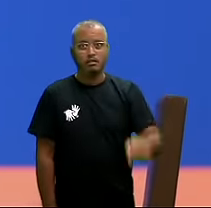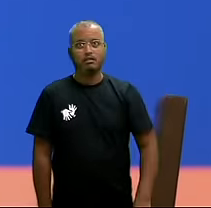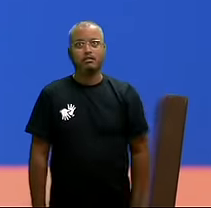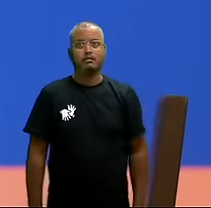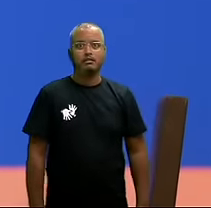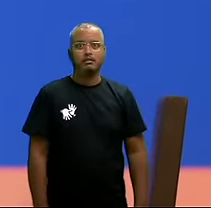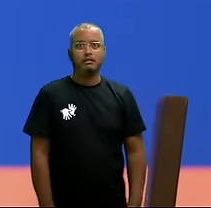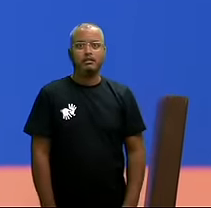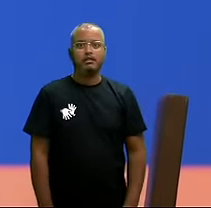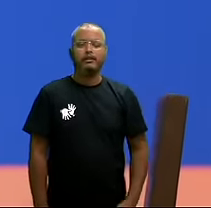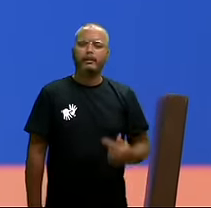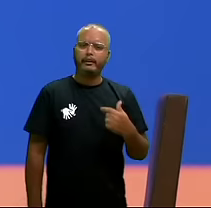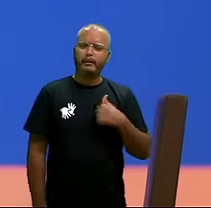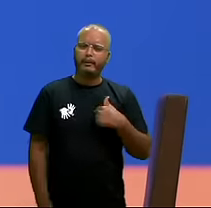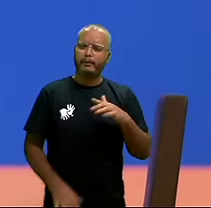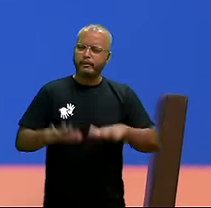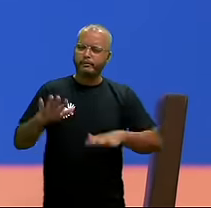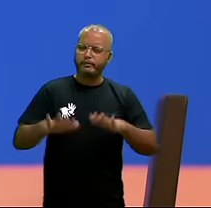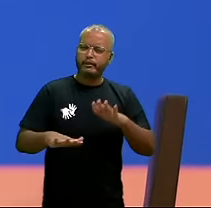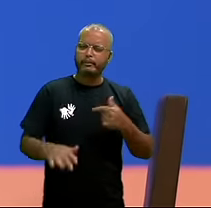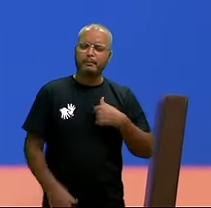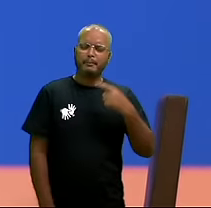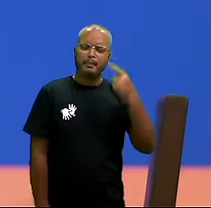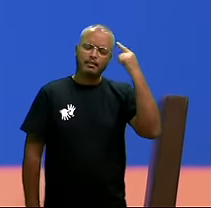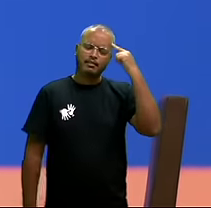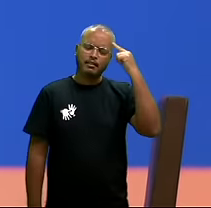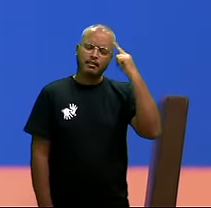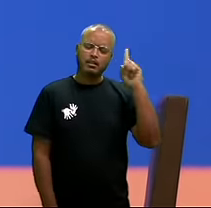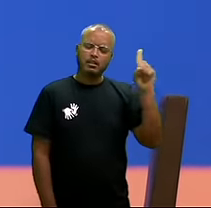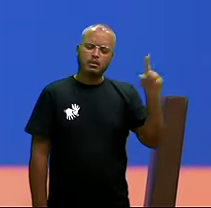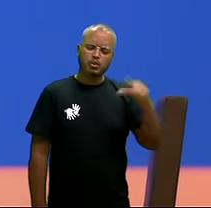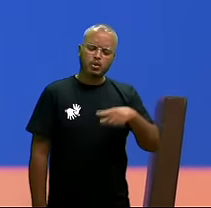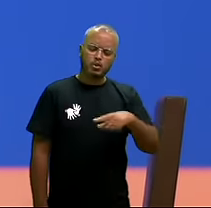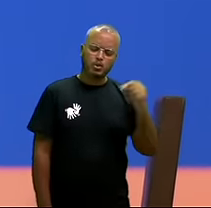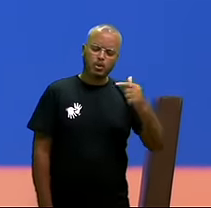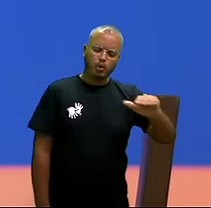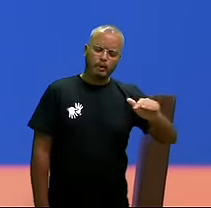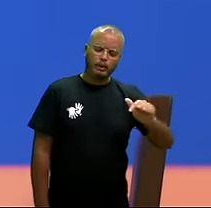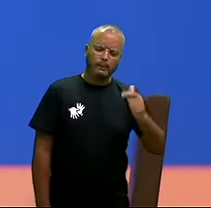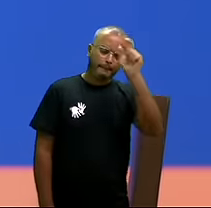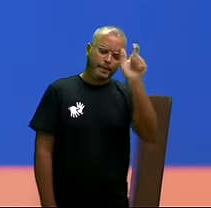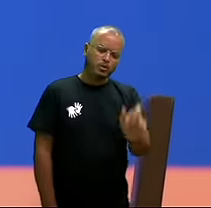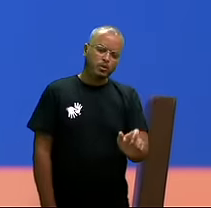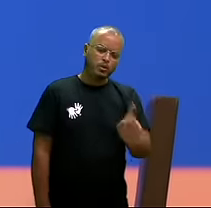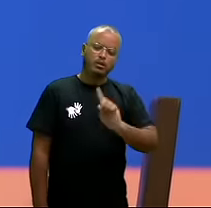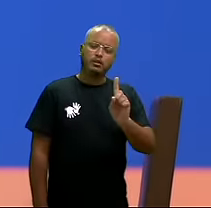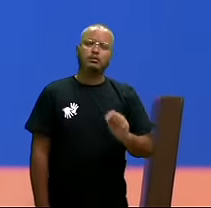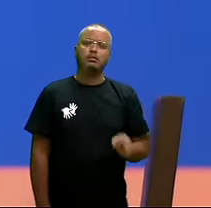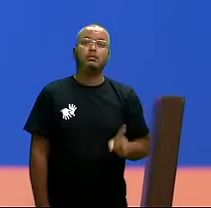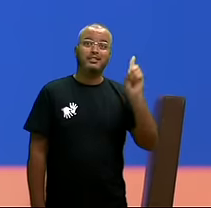não. Eu ficava assim, será que não tinha outra pessoa na mente de Deus? Não, não existe outra pessoa na mente de Deus. A mente de Deus só tem você.